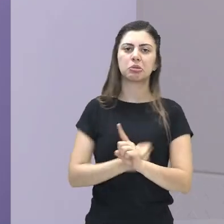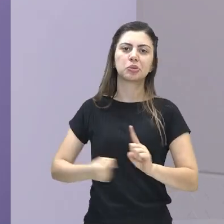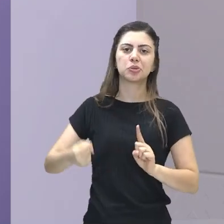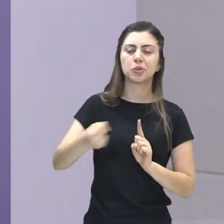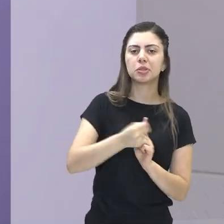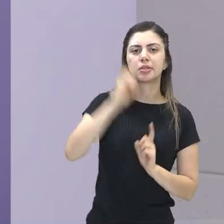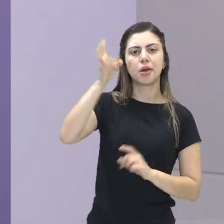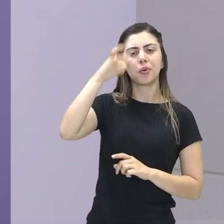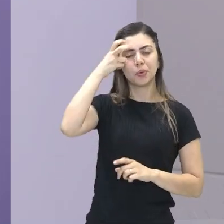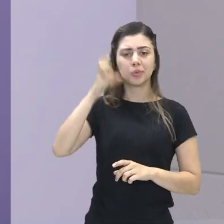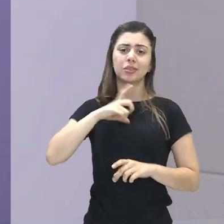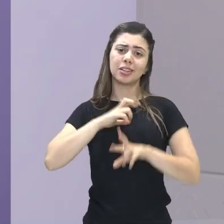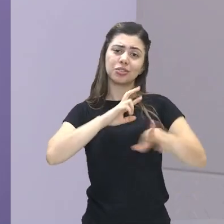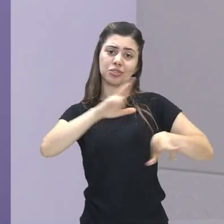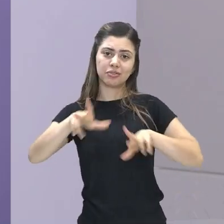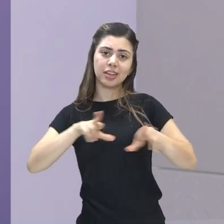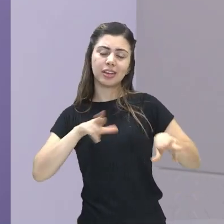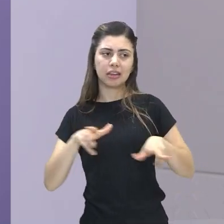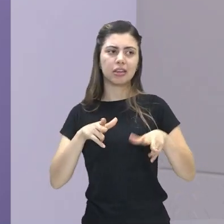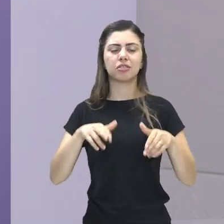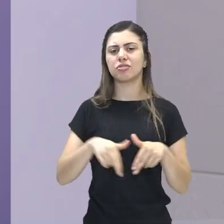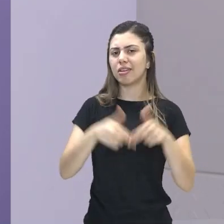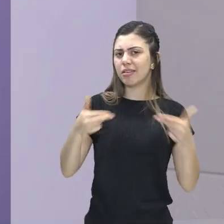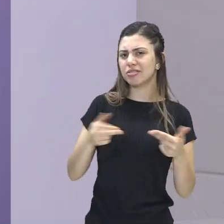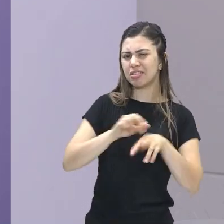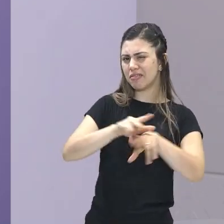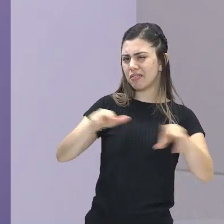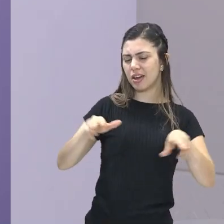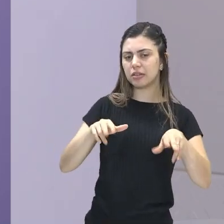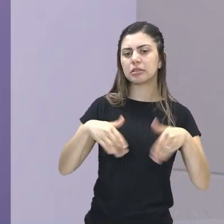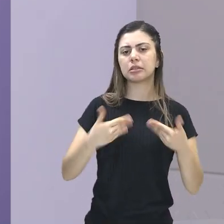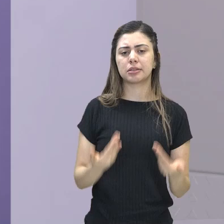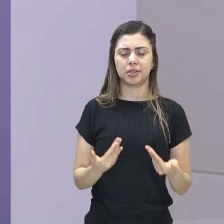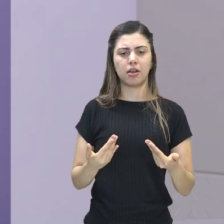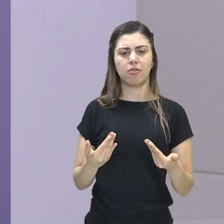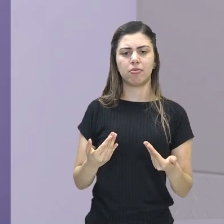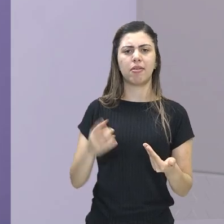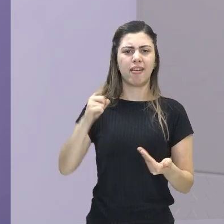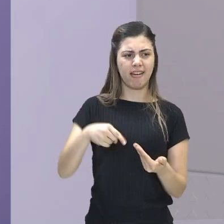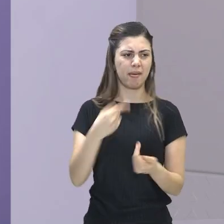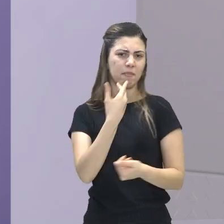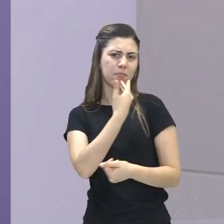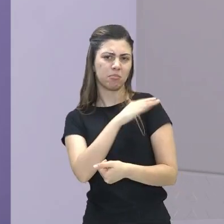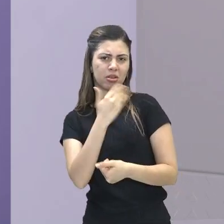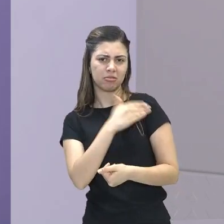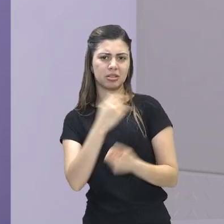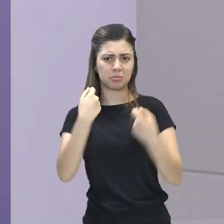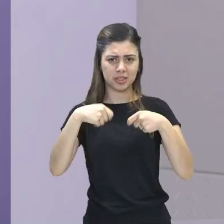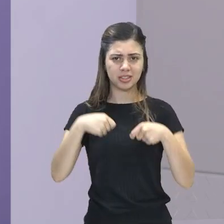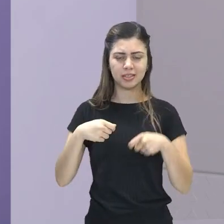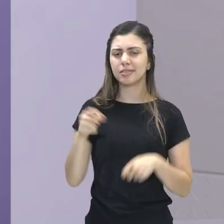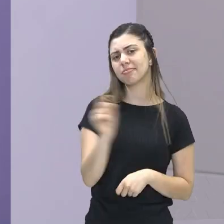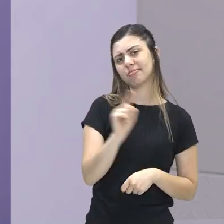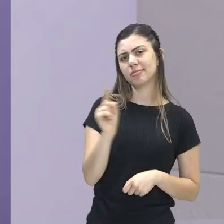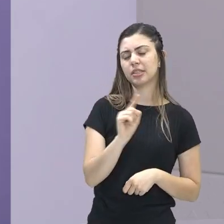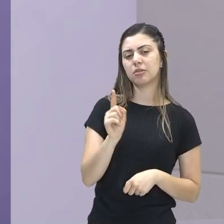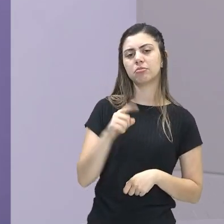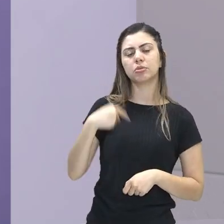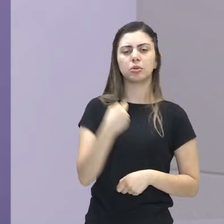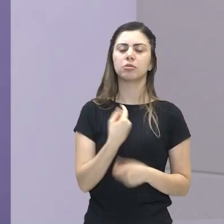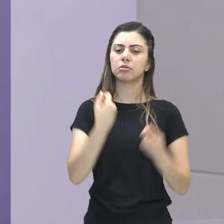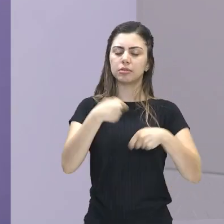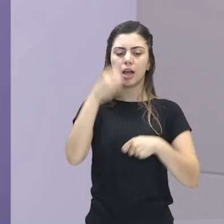sociais, culturais, étnicas, não são de forma alguma uma ofensa, mas são um